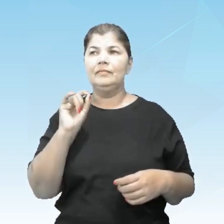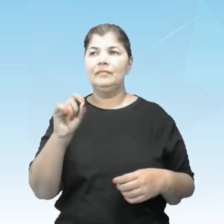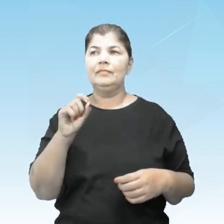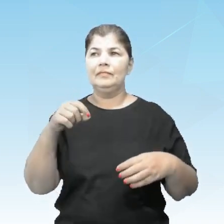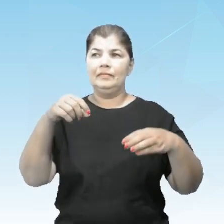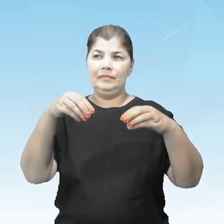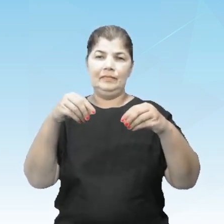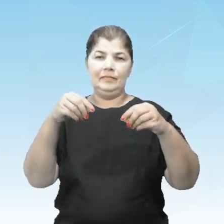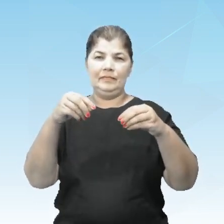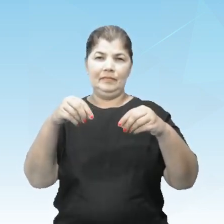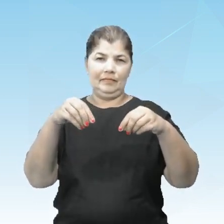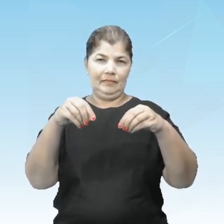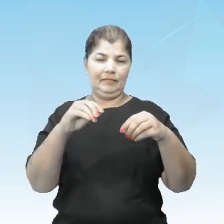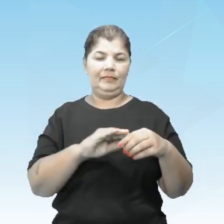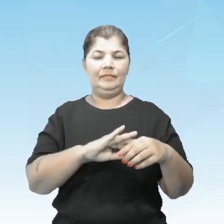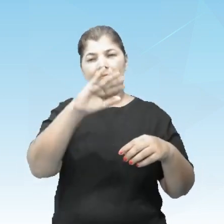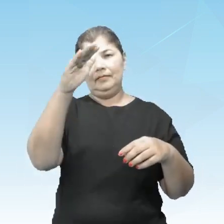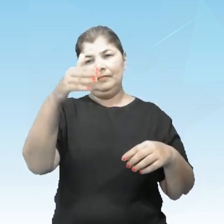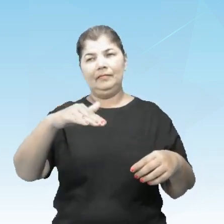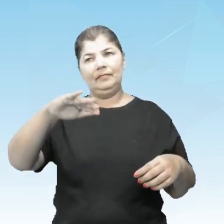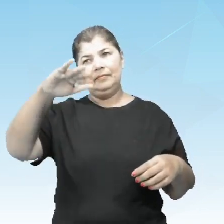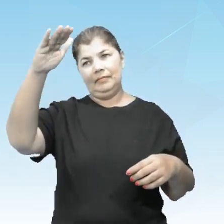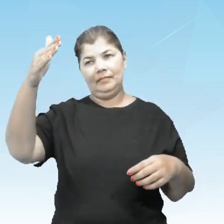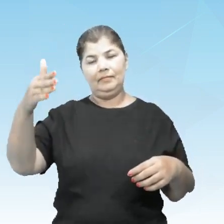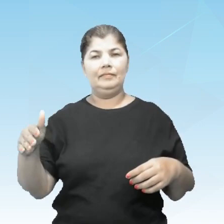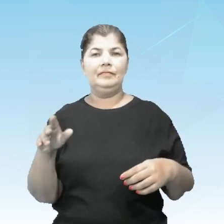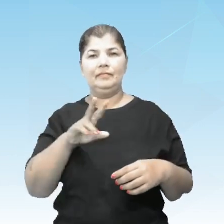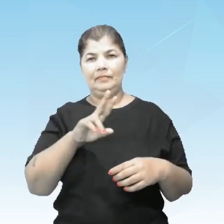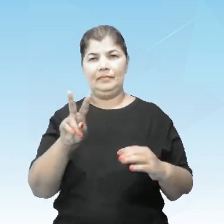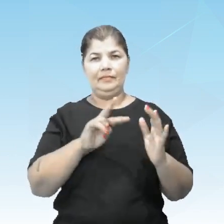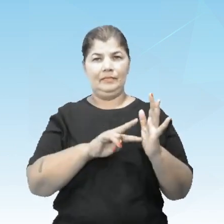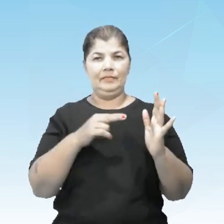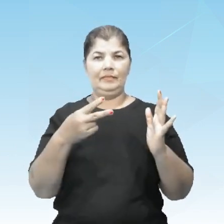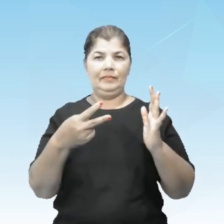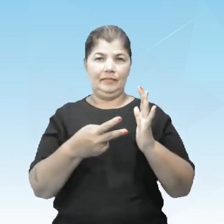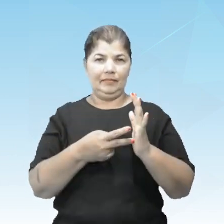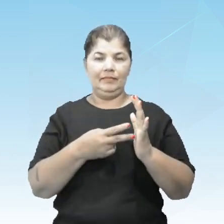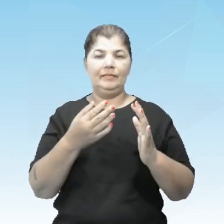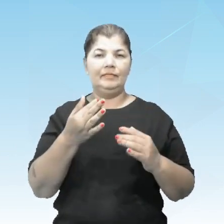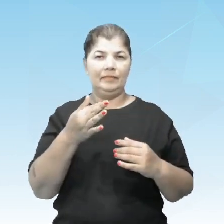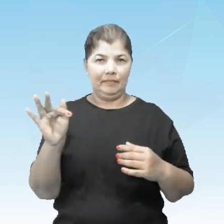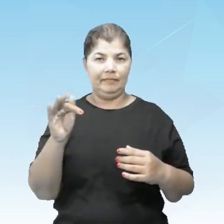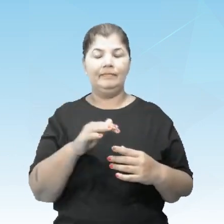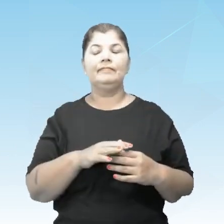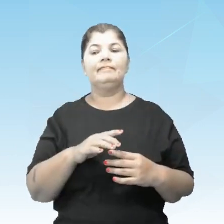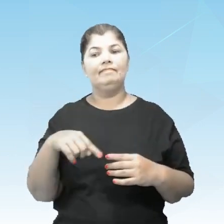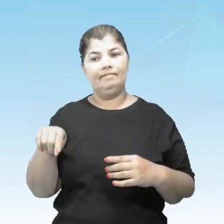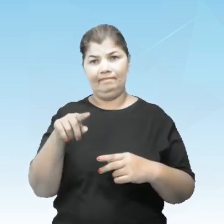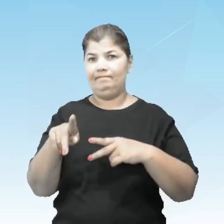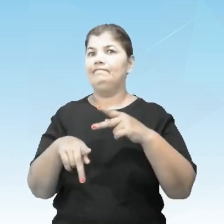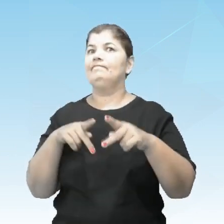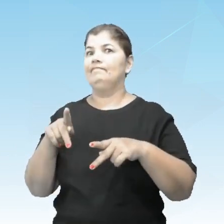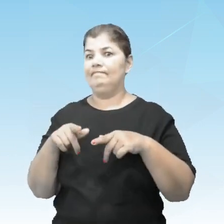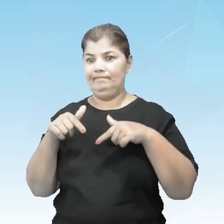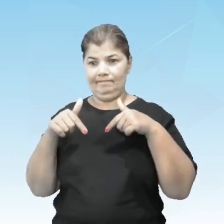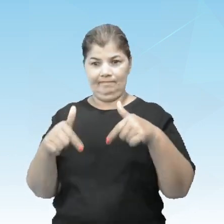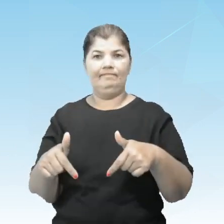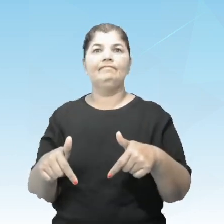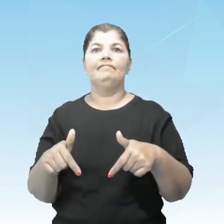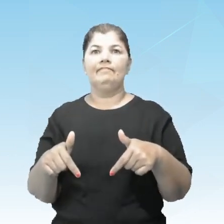terra montanhosa. É isso, observe a grande luta desse povo, né? Ou seja,